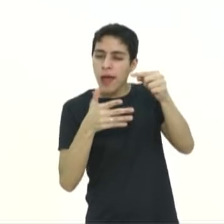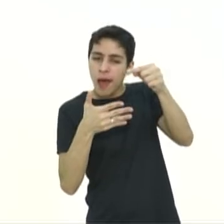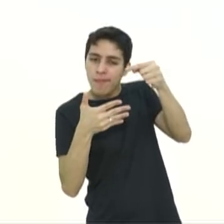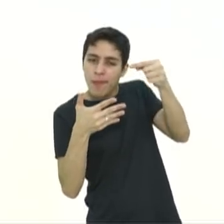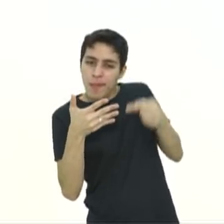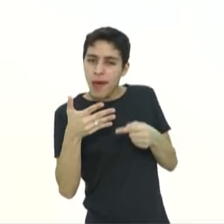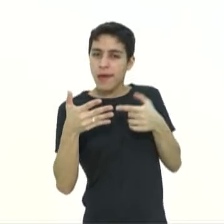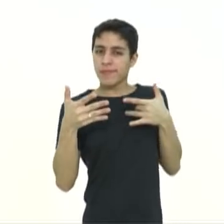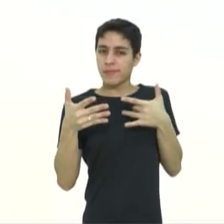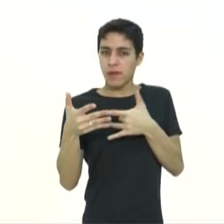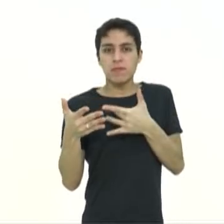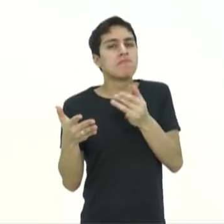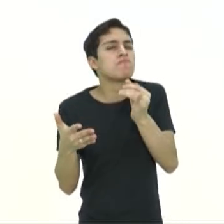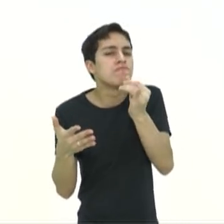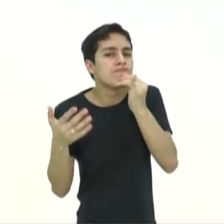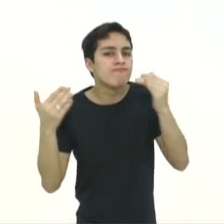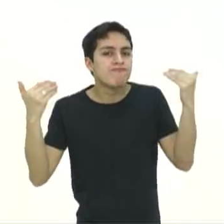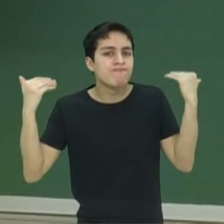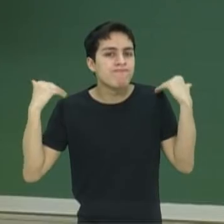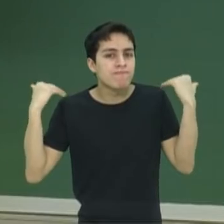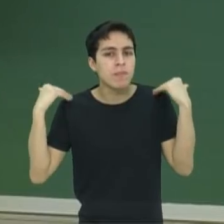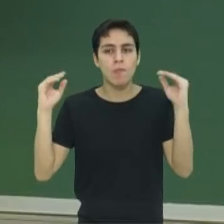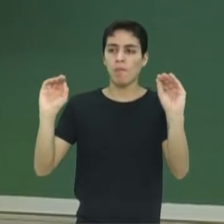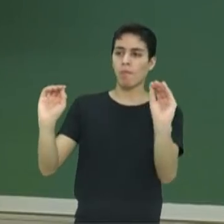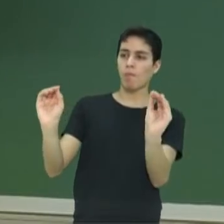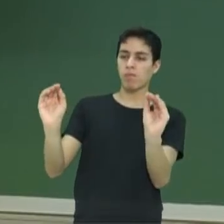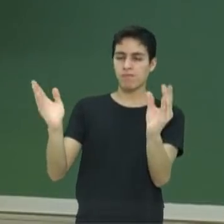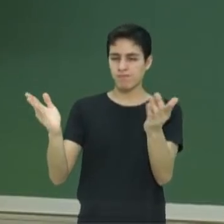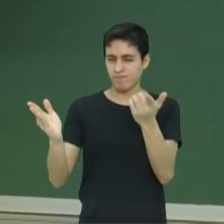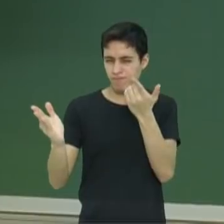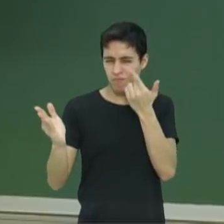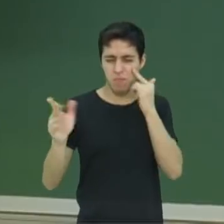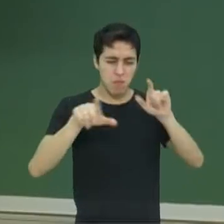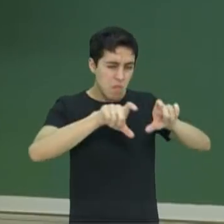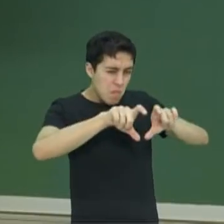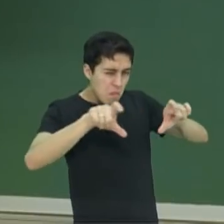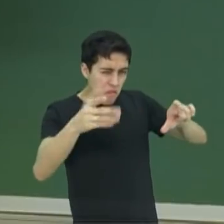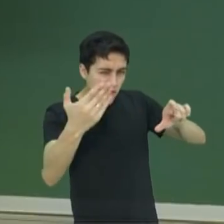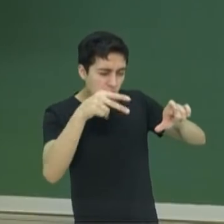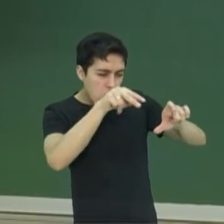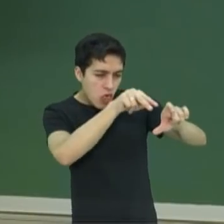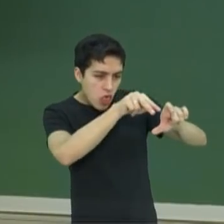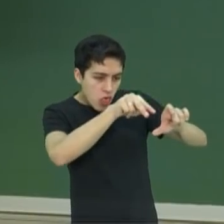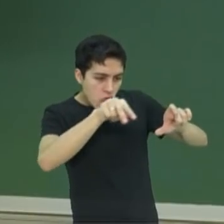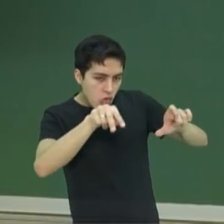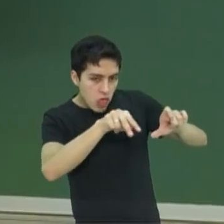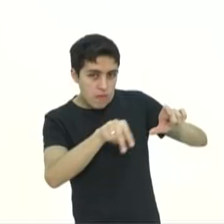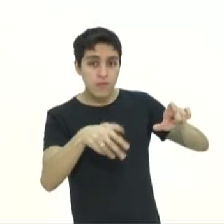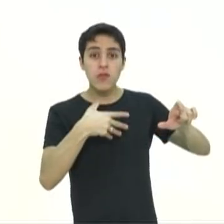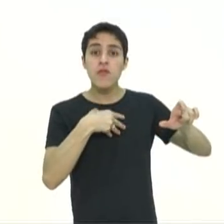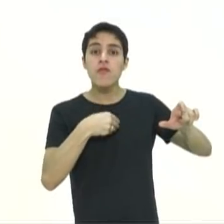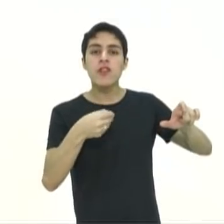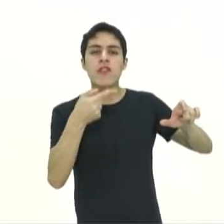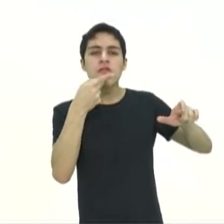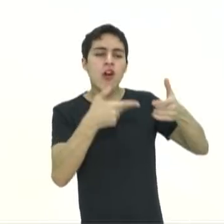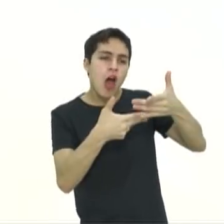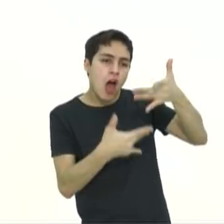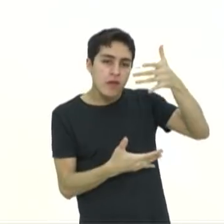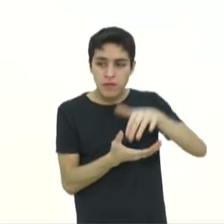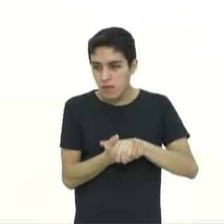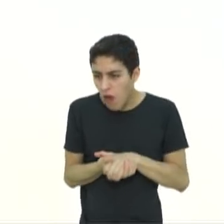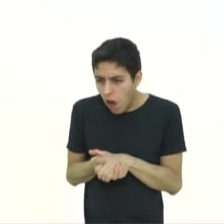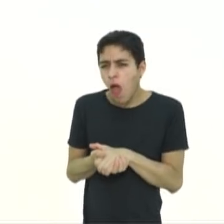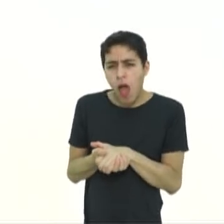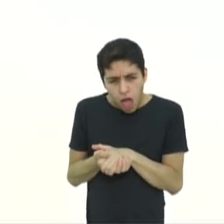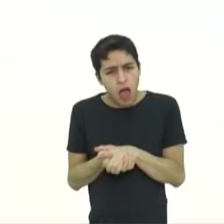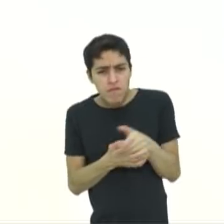como exercícios físicos. Realmente, retome o trecho comigo. No trecho, o filho diz: se vocês sempre comeram